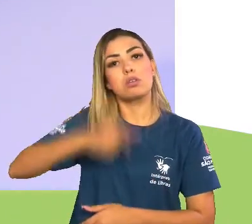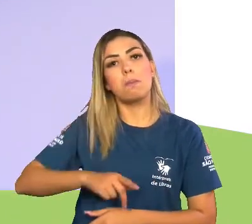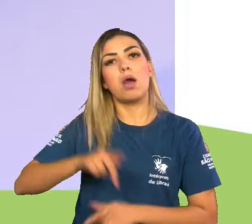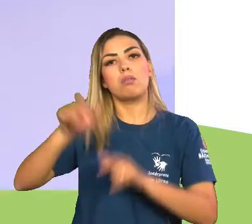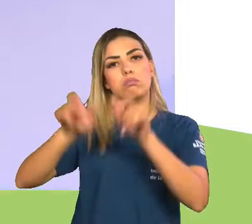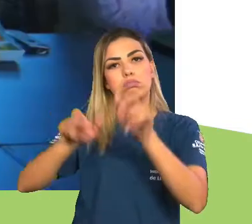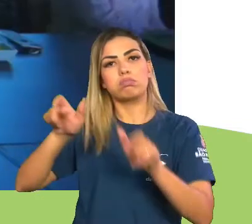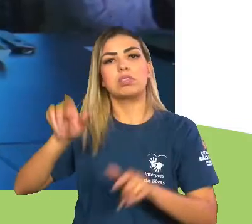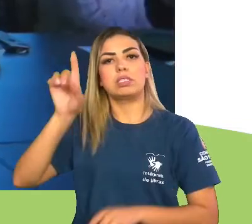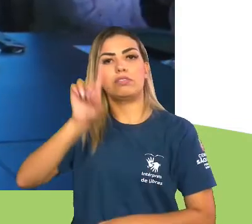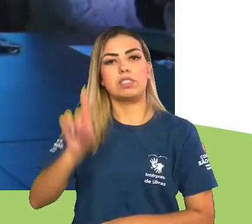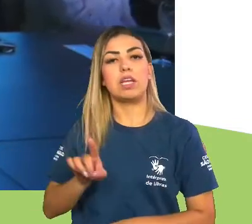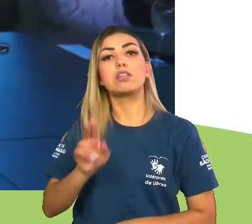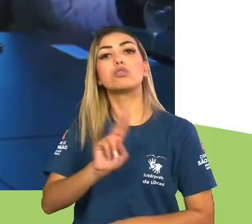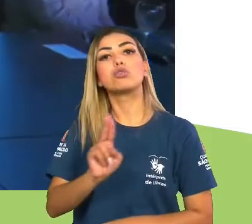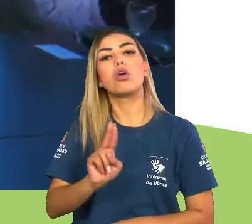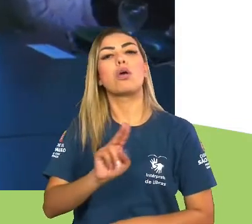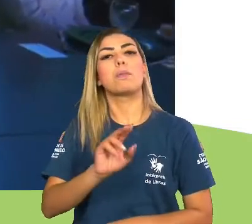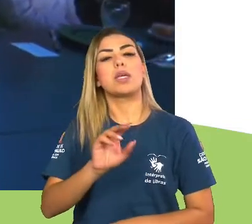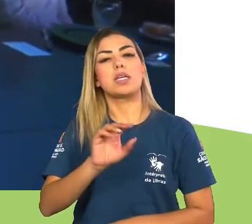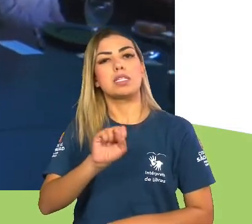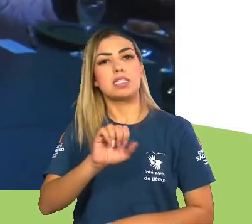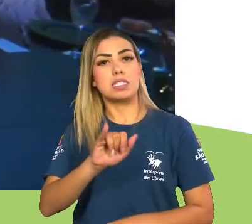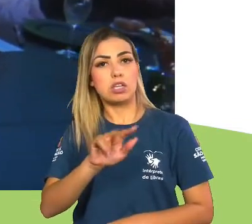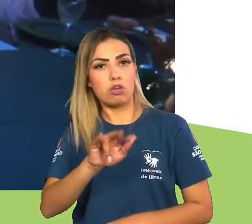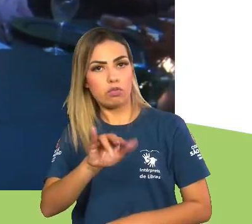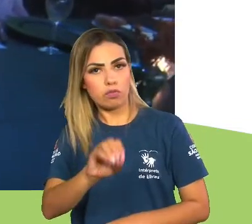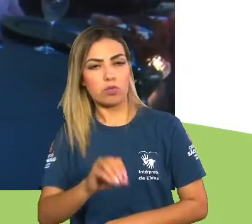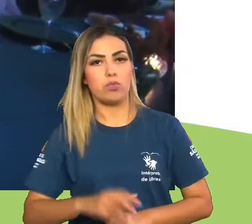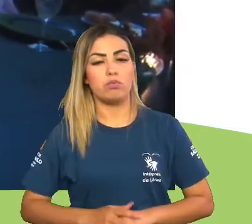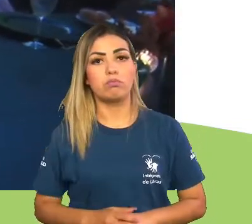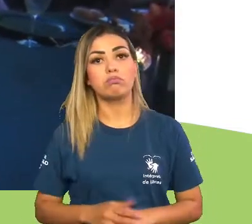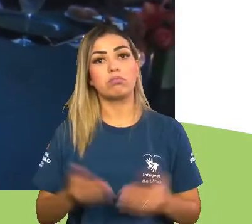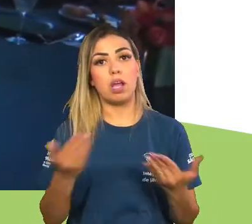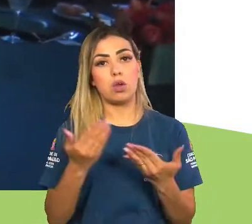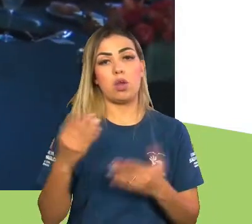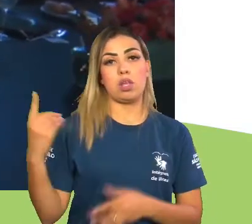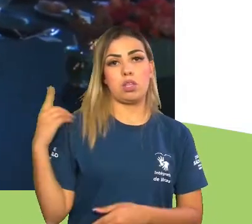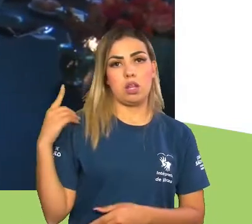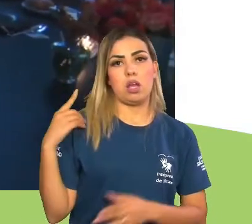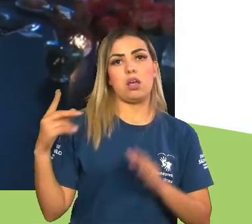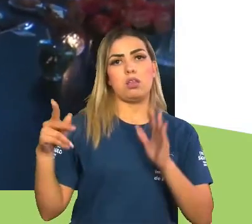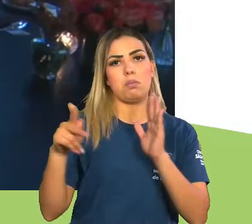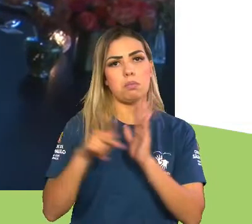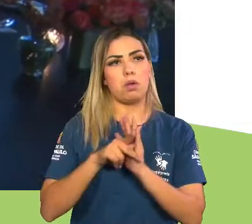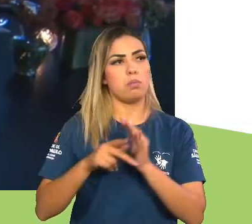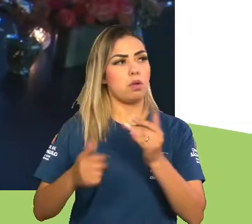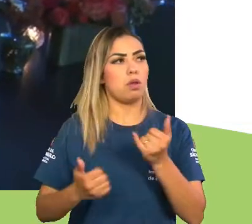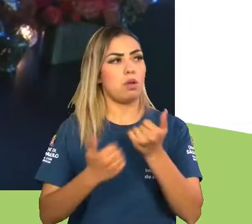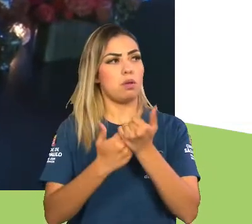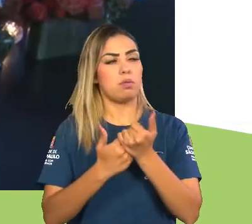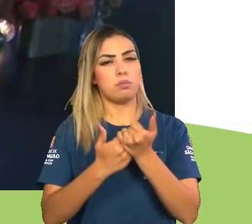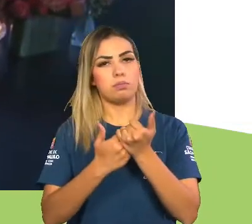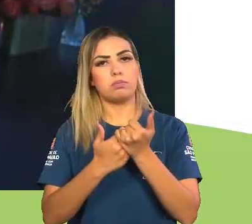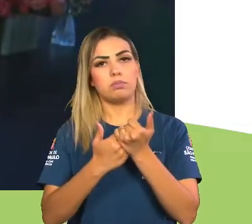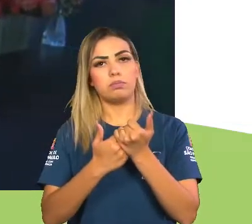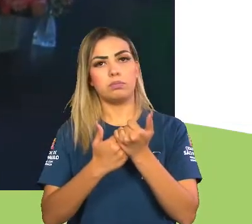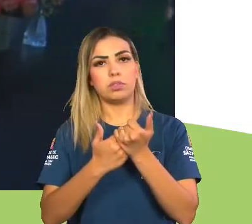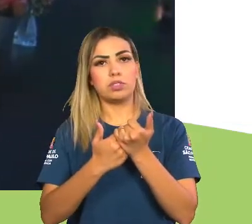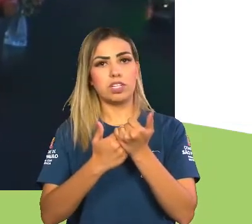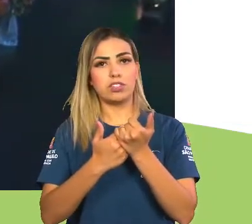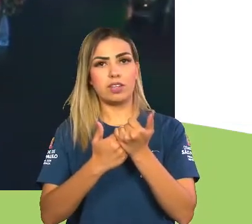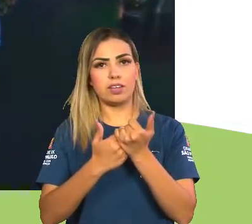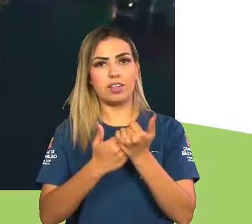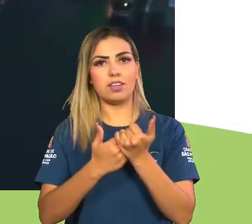Paulo, senhor Cid Torquato. A delegada divisionária da assistência policial